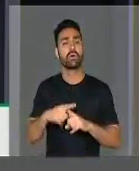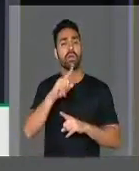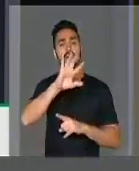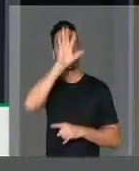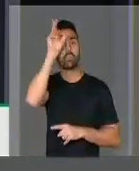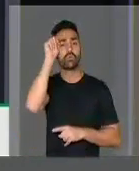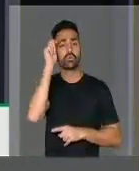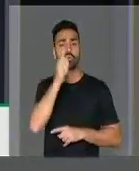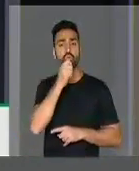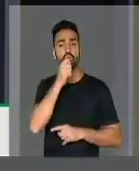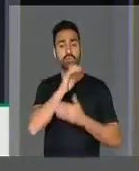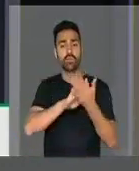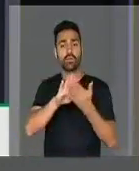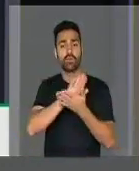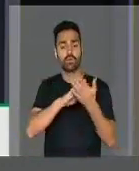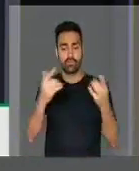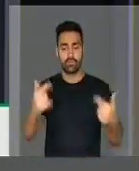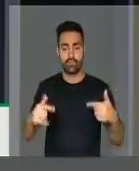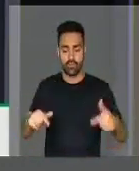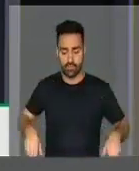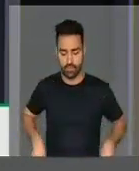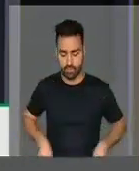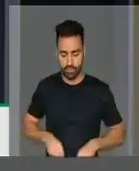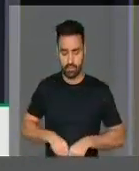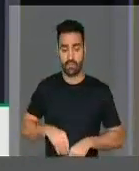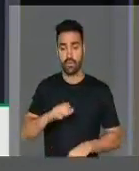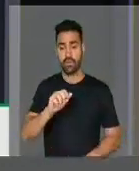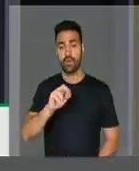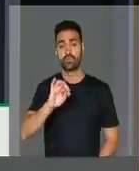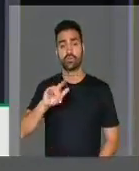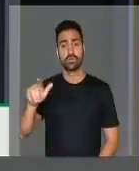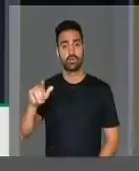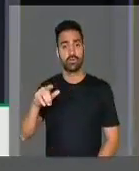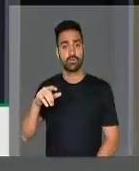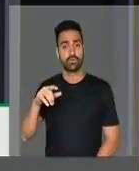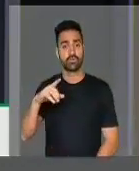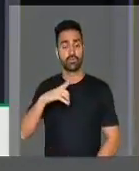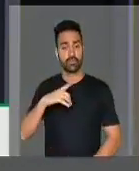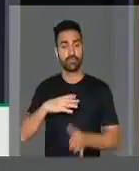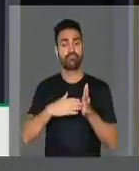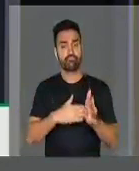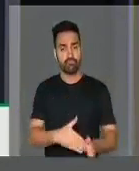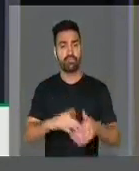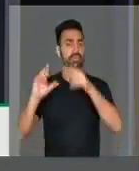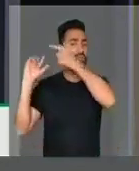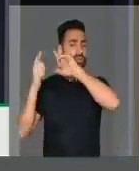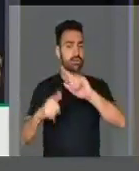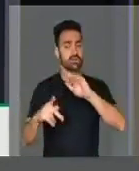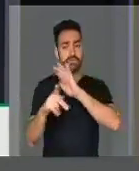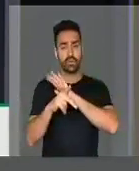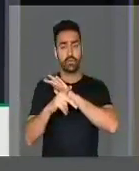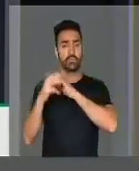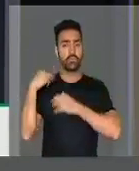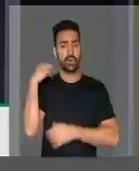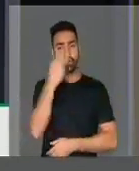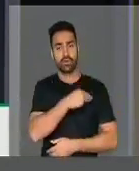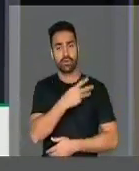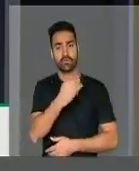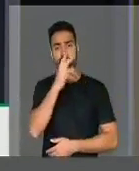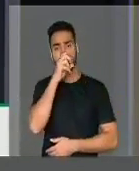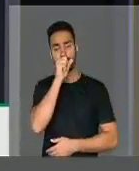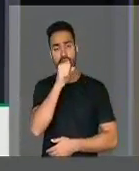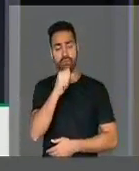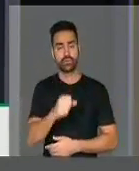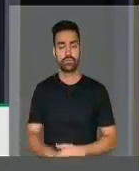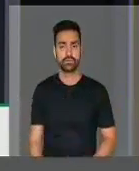Amazônia, onde uma tradição mariana, essa homenagem à Virgem de Nazaré é tão forte, tão